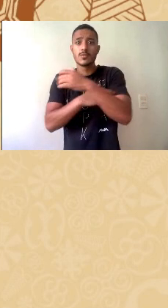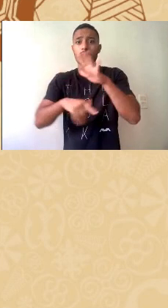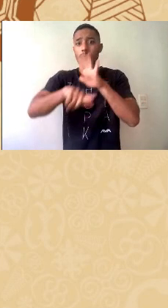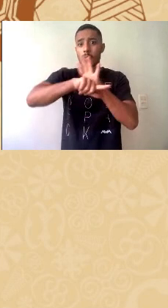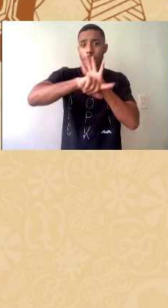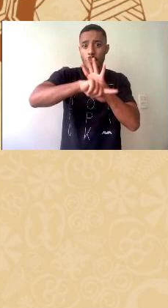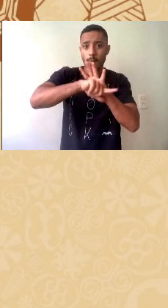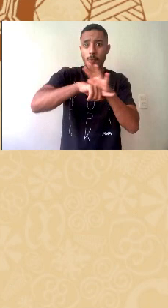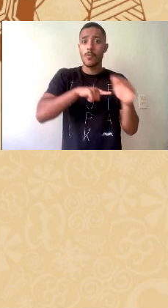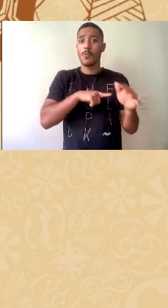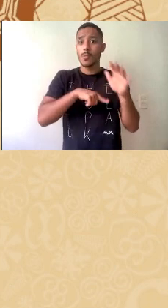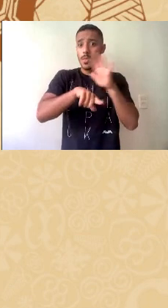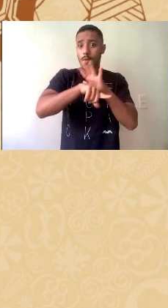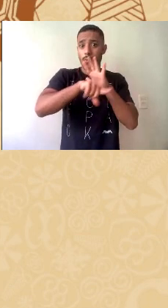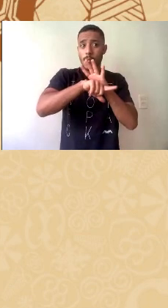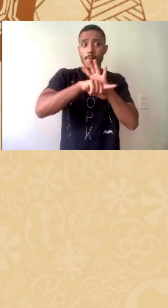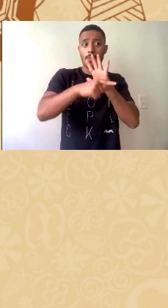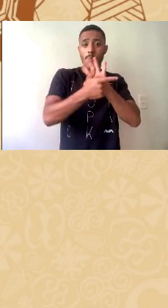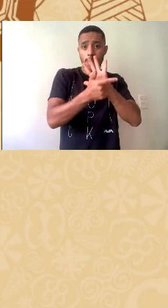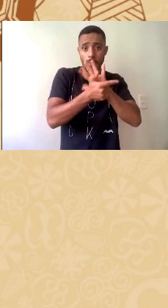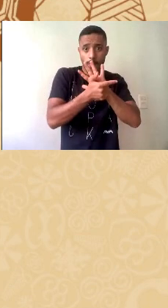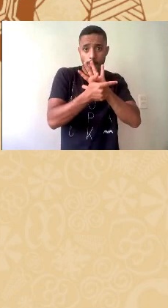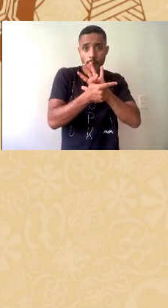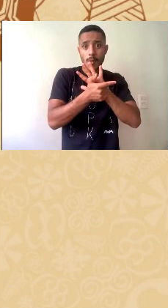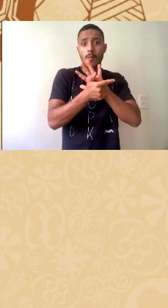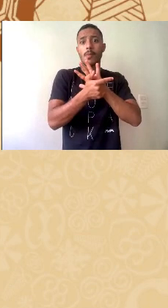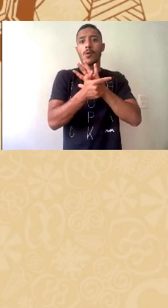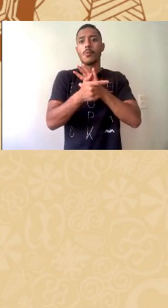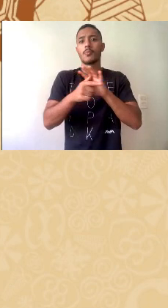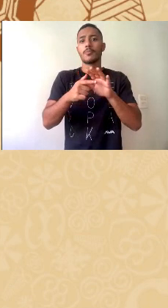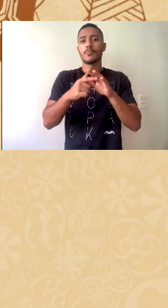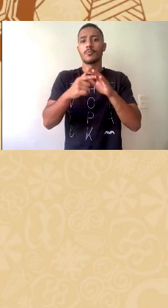que precisa de muito destaque. Próximo.